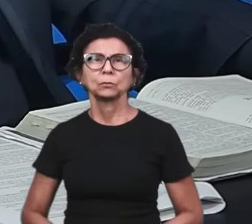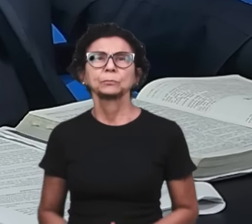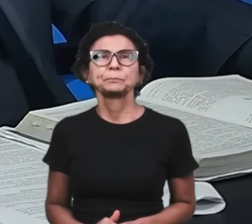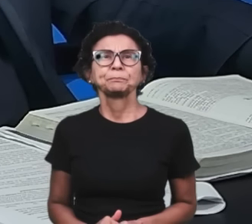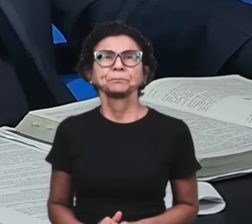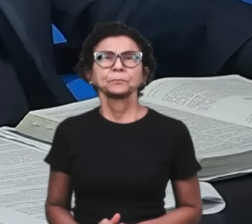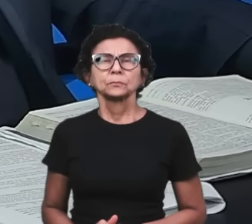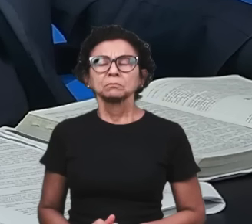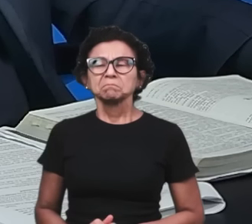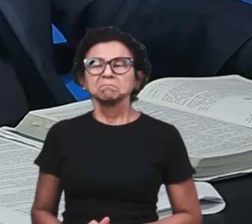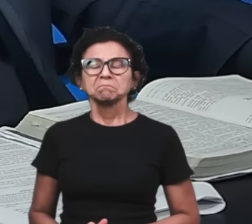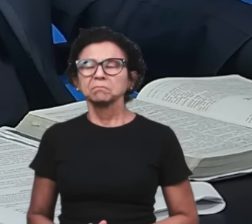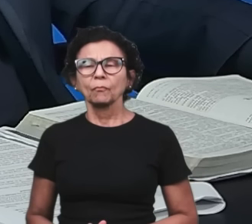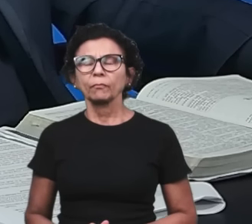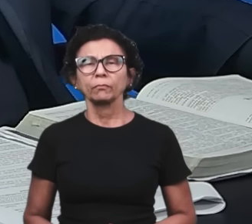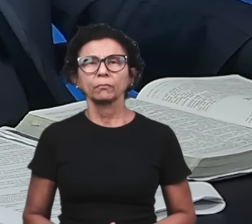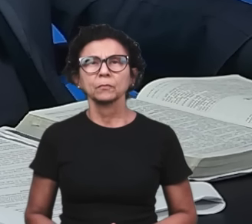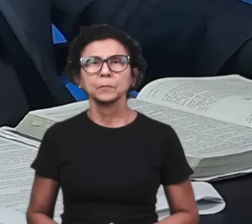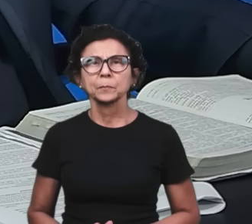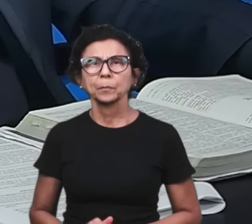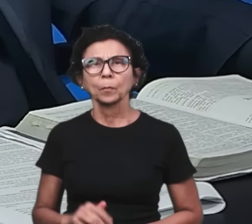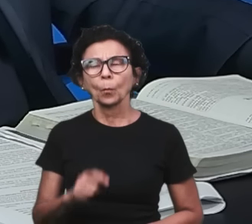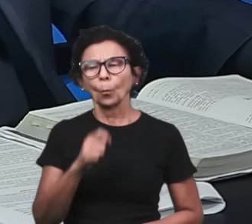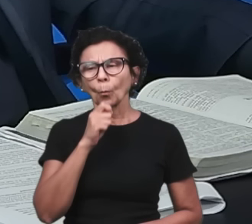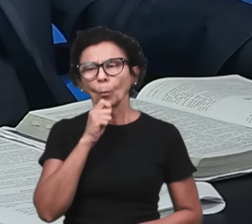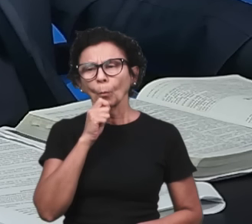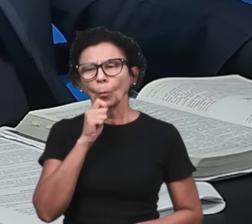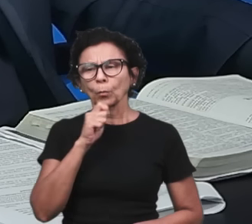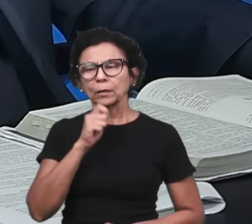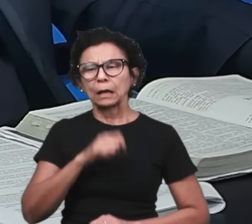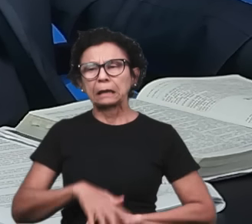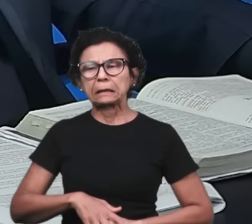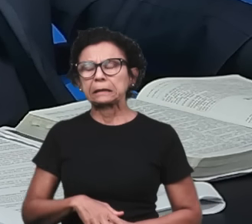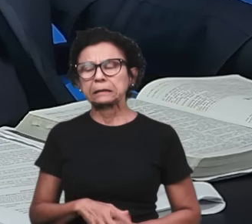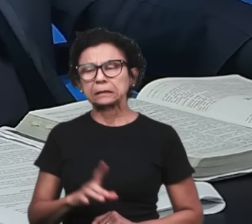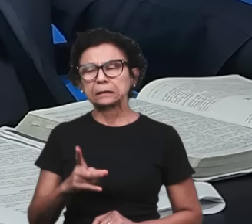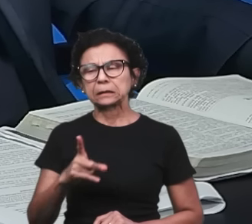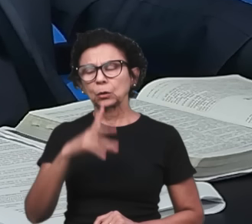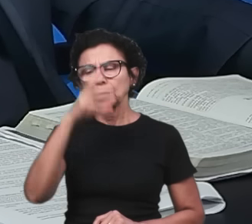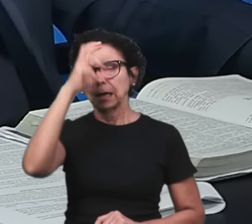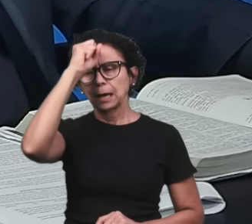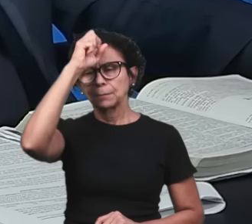não tinha aprendido com o juízo que a Síria tinha imposto a Israel